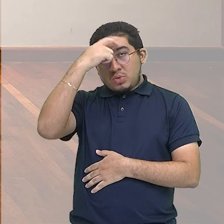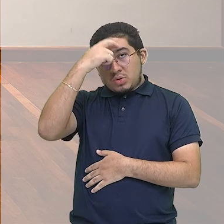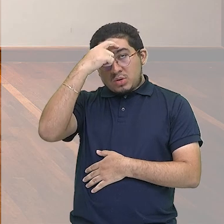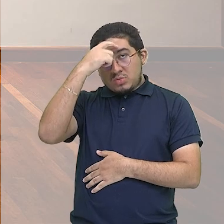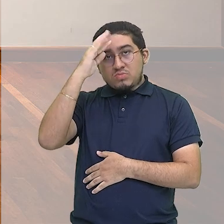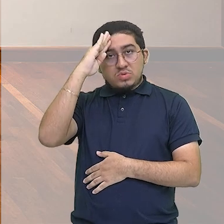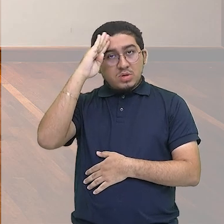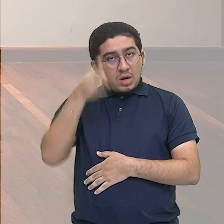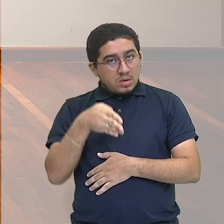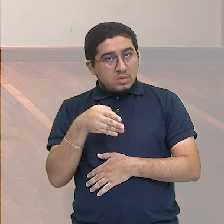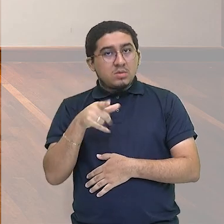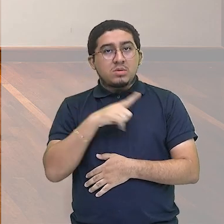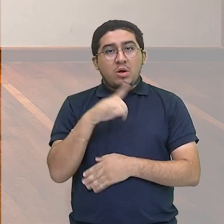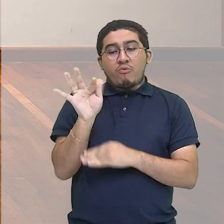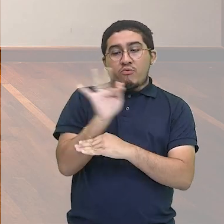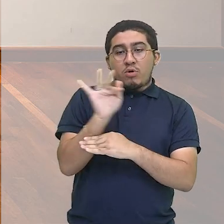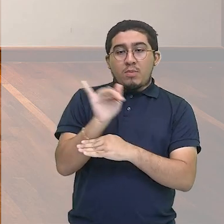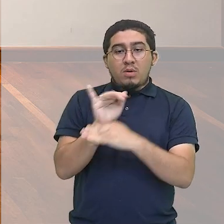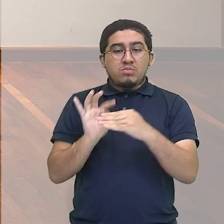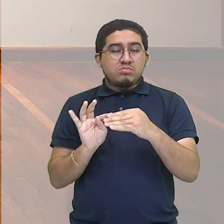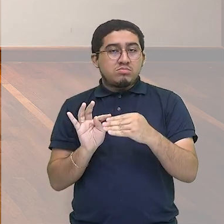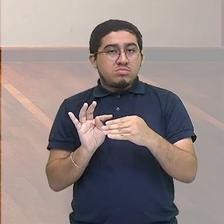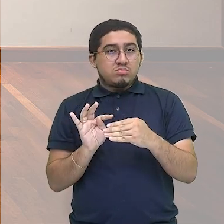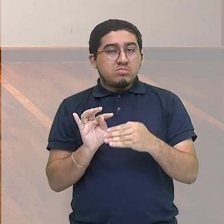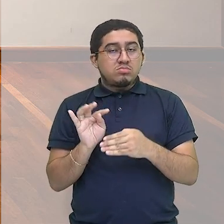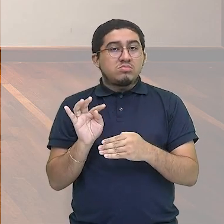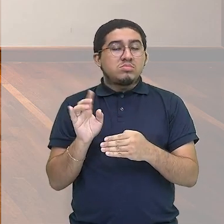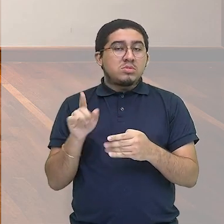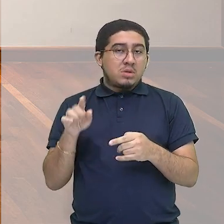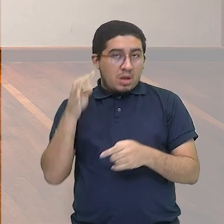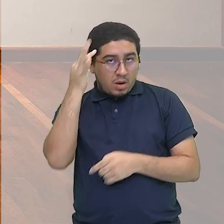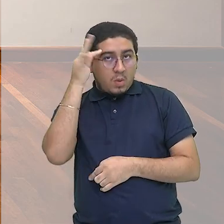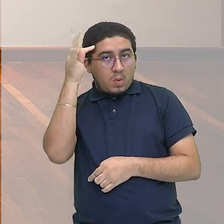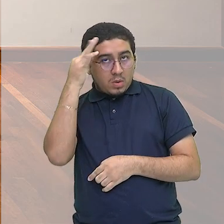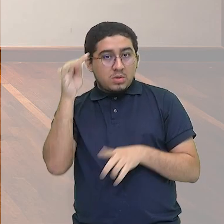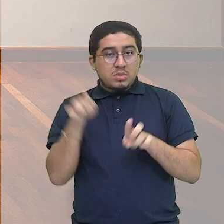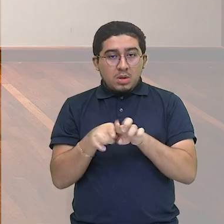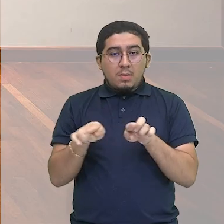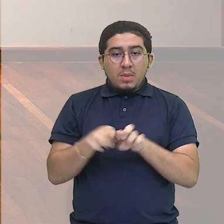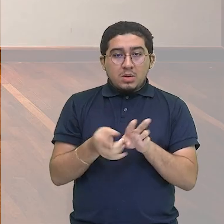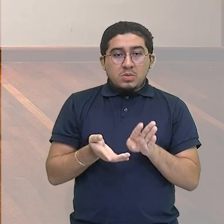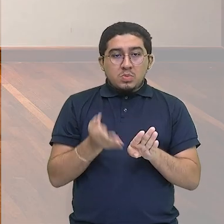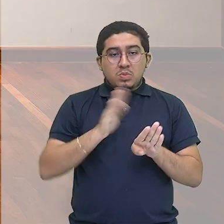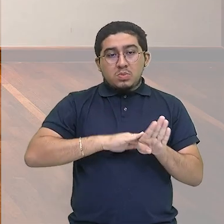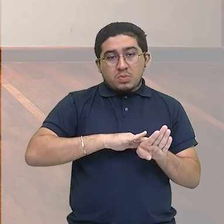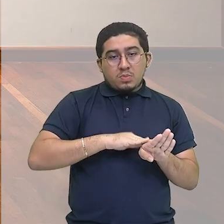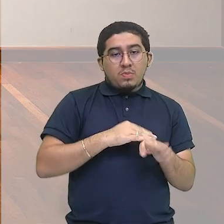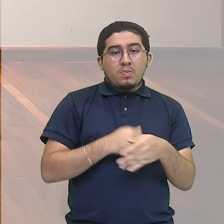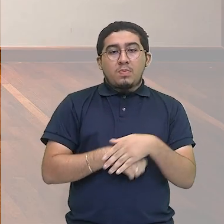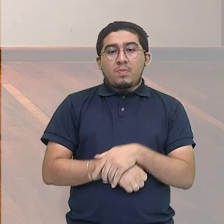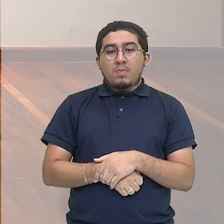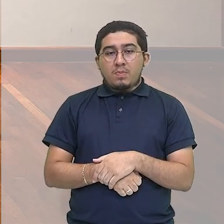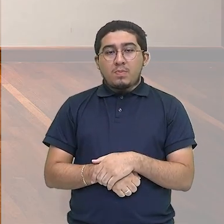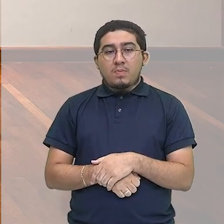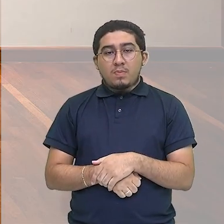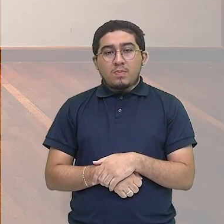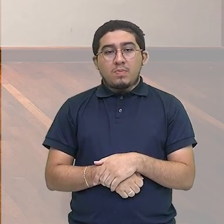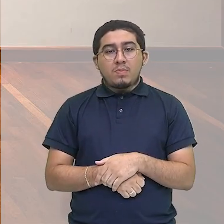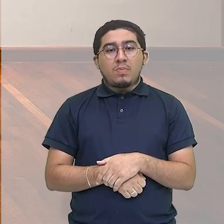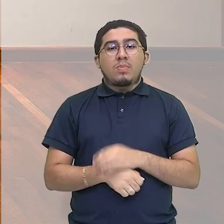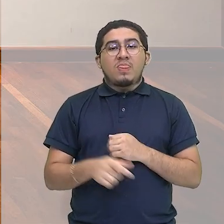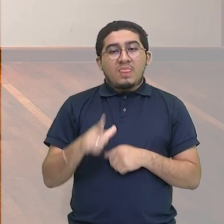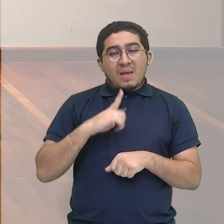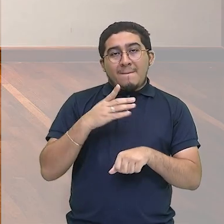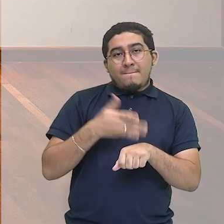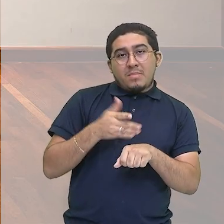prática, formal, teórica e substantiva. Então, ele traz 3 tipos de racionalidade: a prática, a formal, a teórica